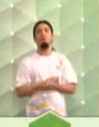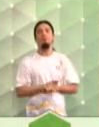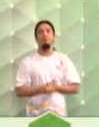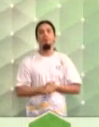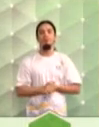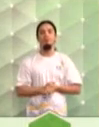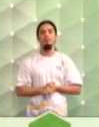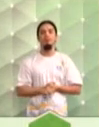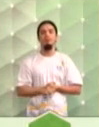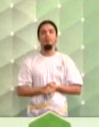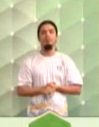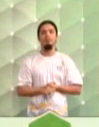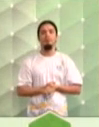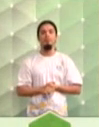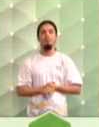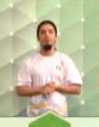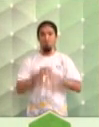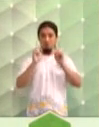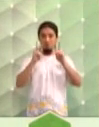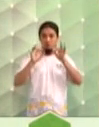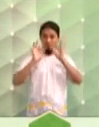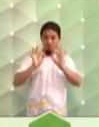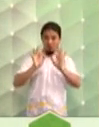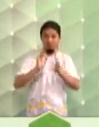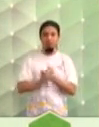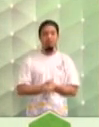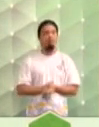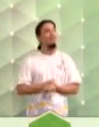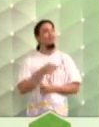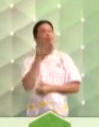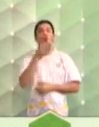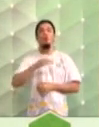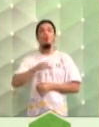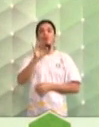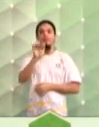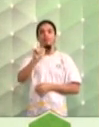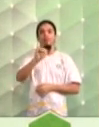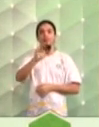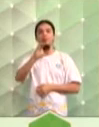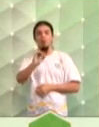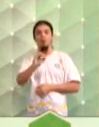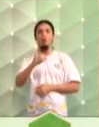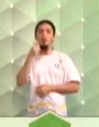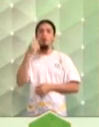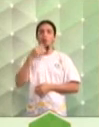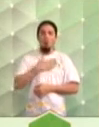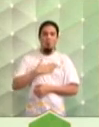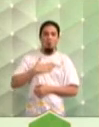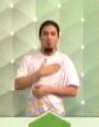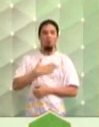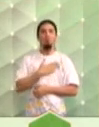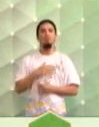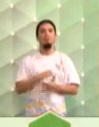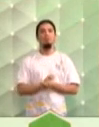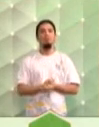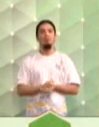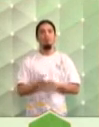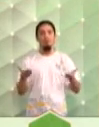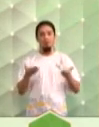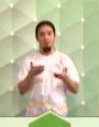aqui? O Fábio é que gosta aqui, né, Fábio? É. Legal, né, Fábio? Vem cá, Eduardo Asfora!